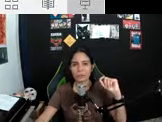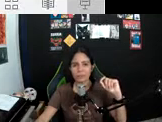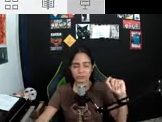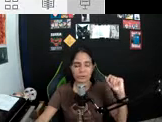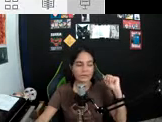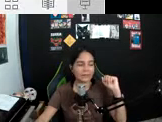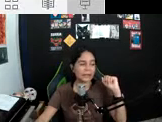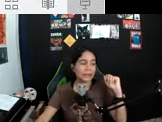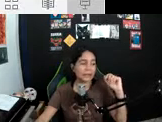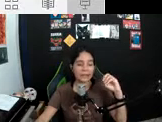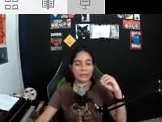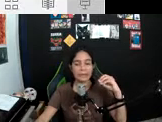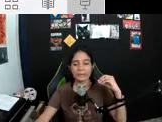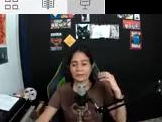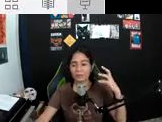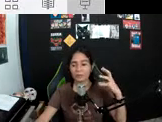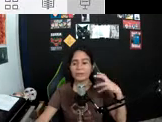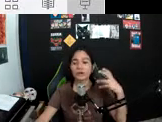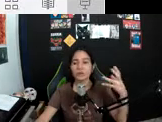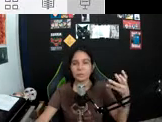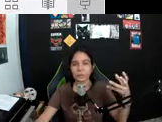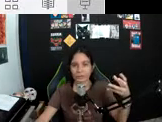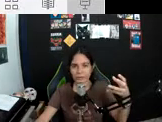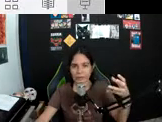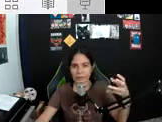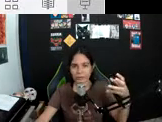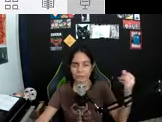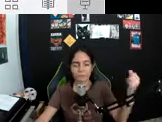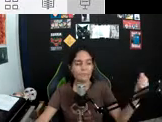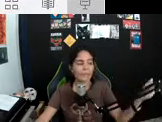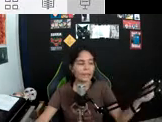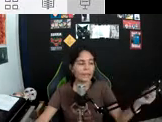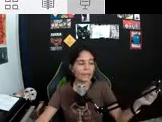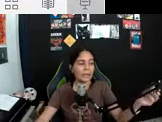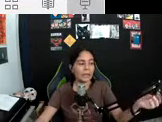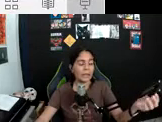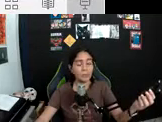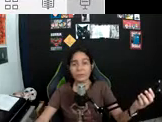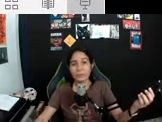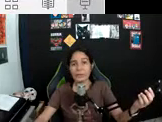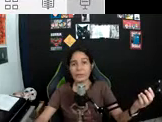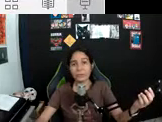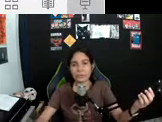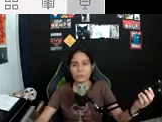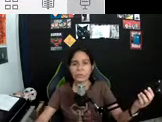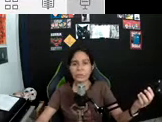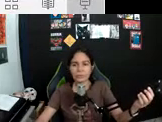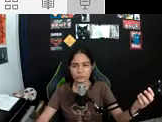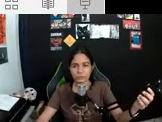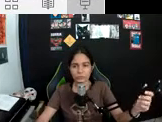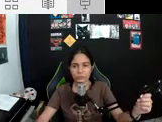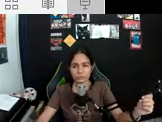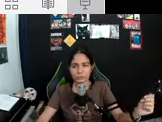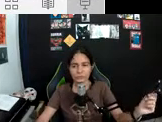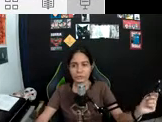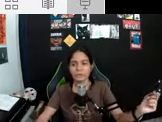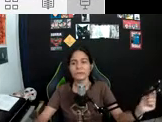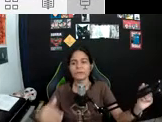essas resoluções, esses números delas, né? Porque isso cai muito em